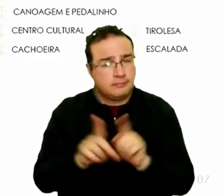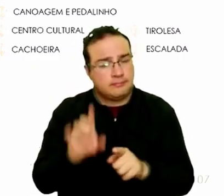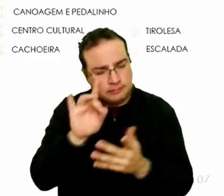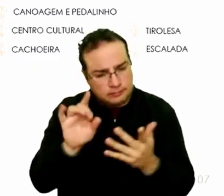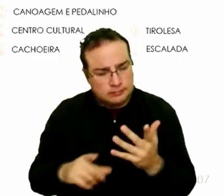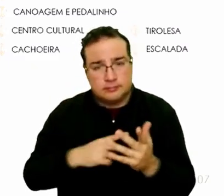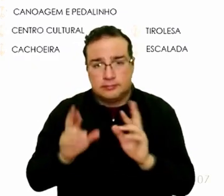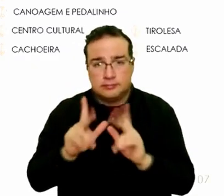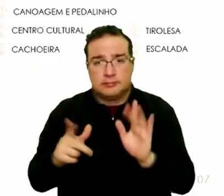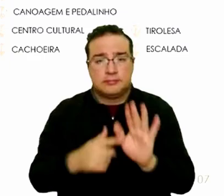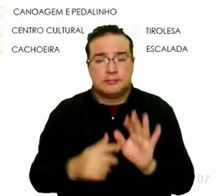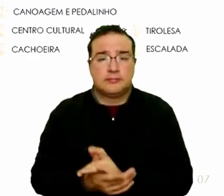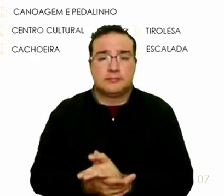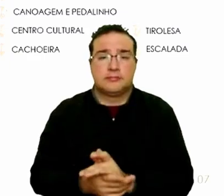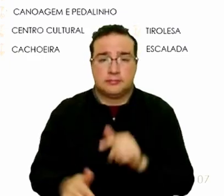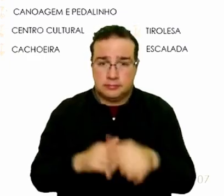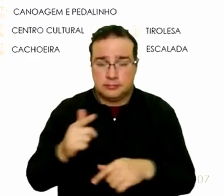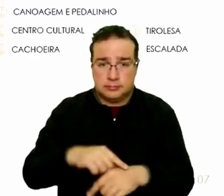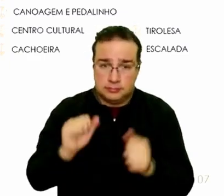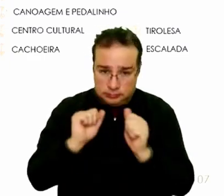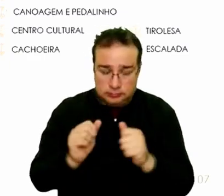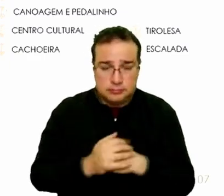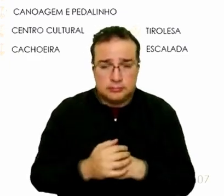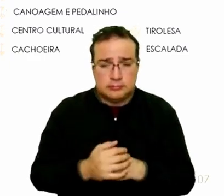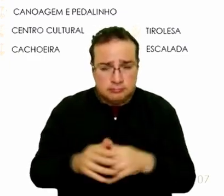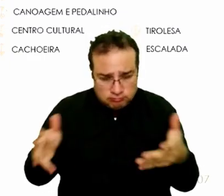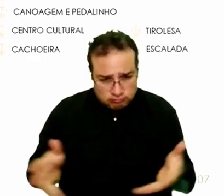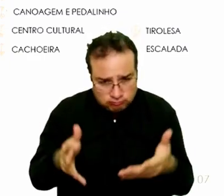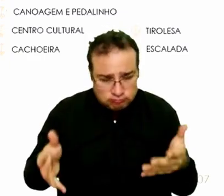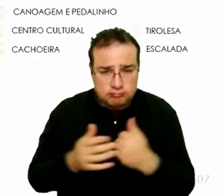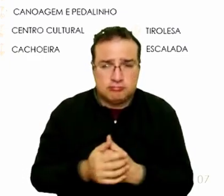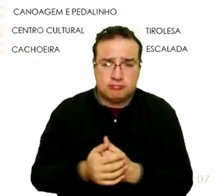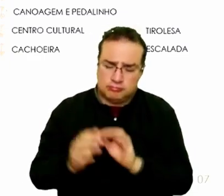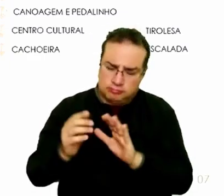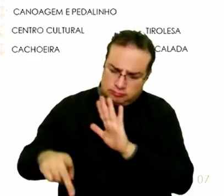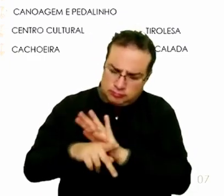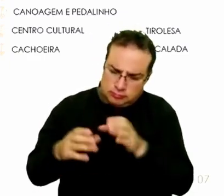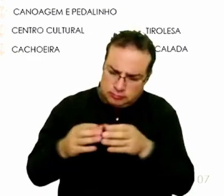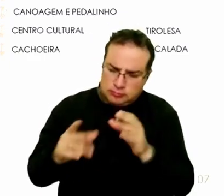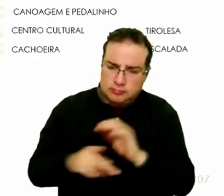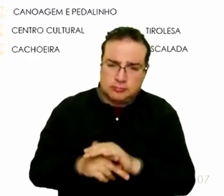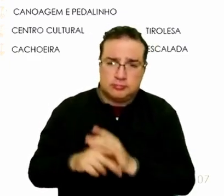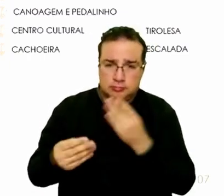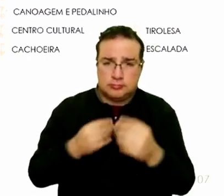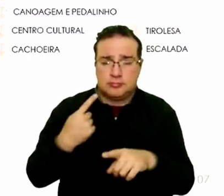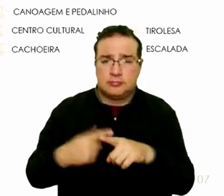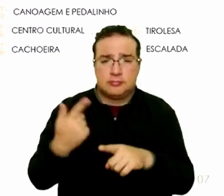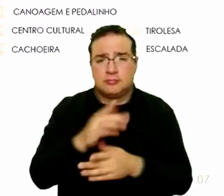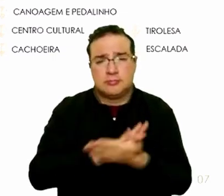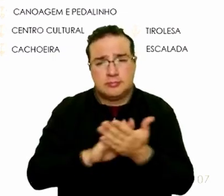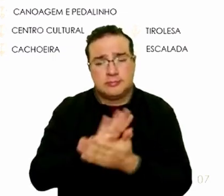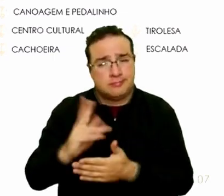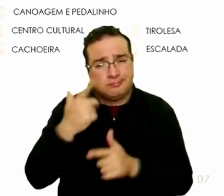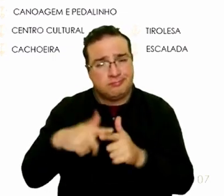cada um tenha o diferencial das suas atividades para que a gente possa fomentar e apropriar todos os parques. Porque senão